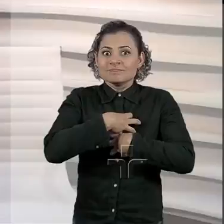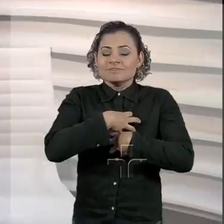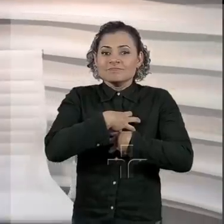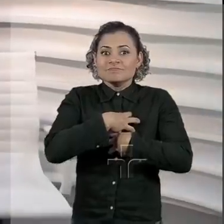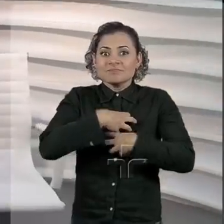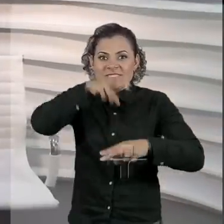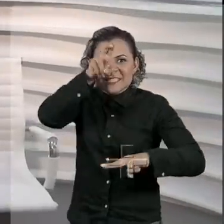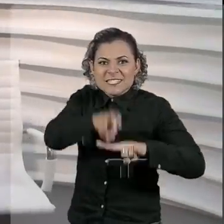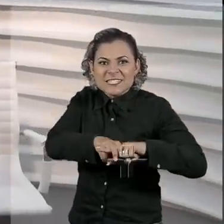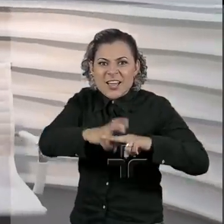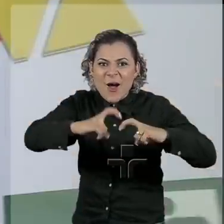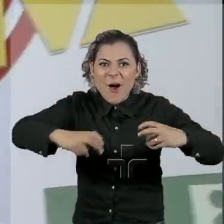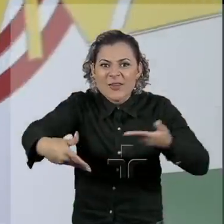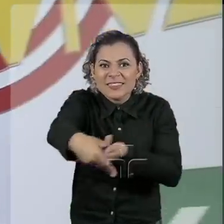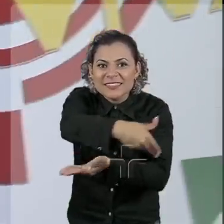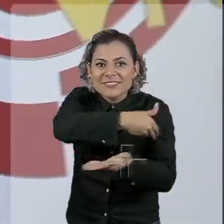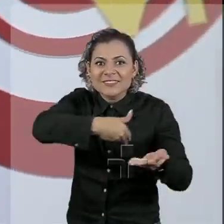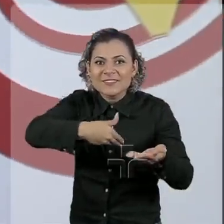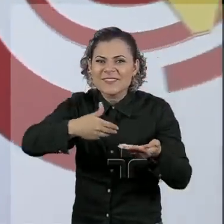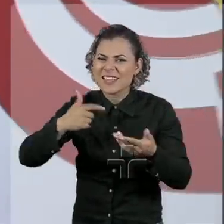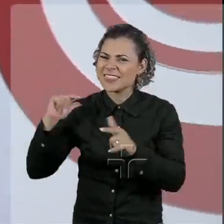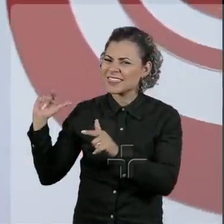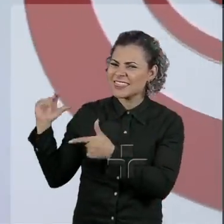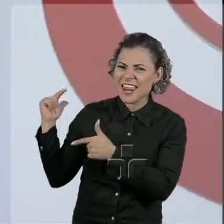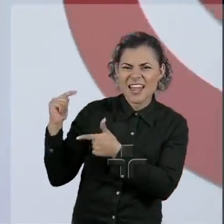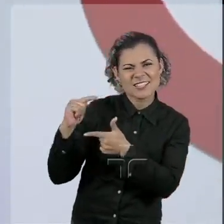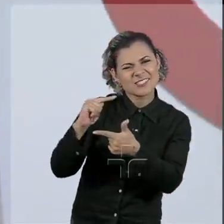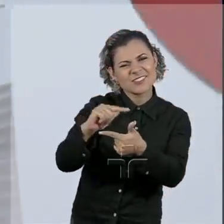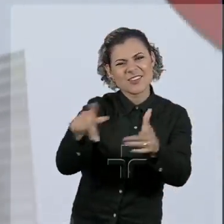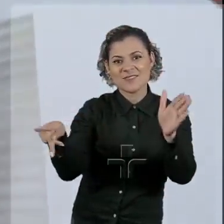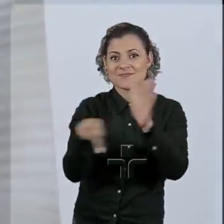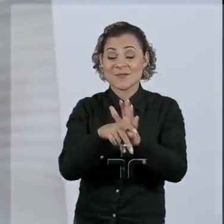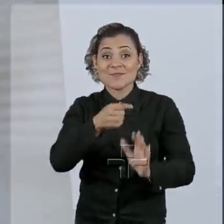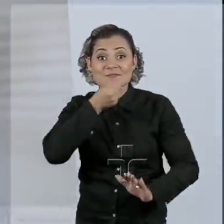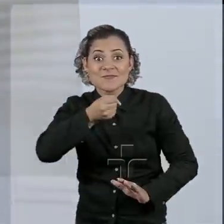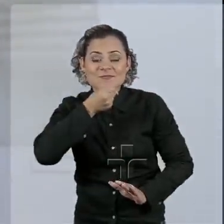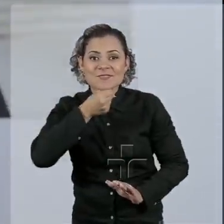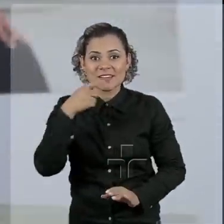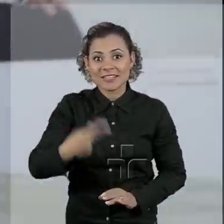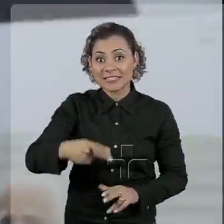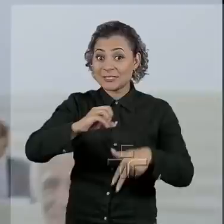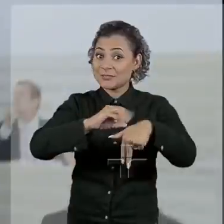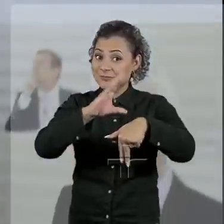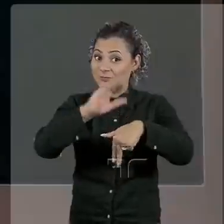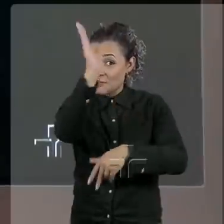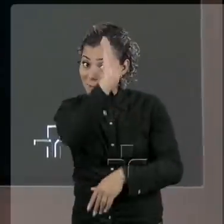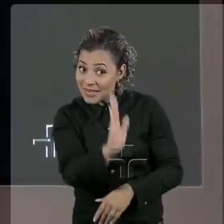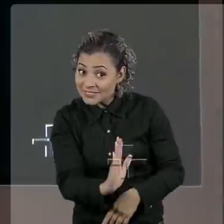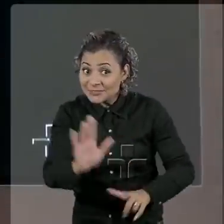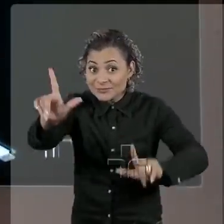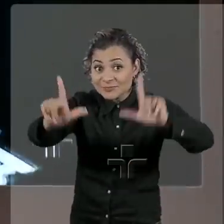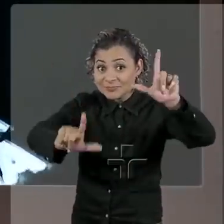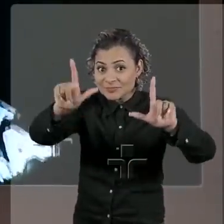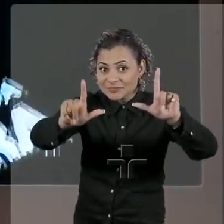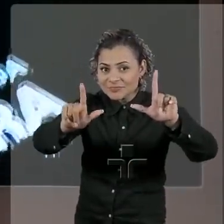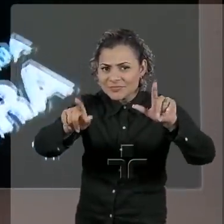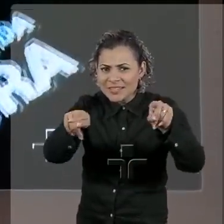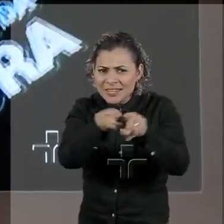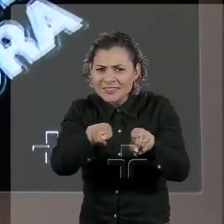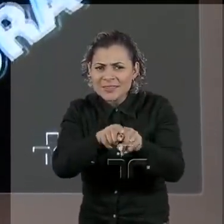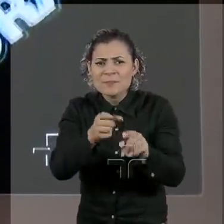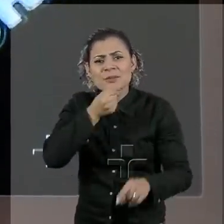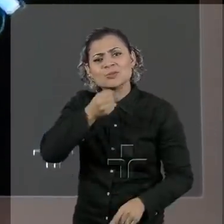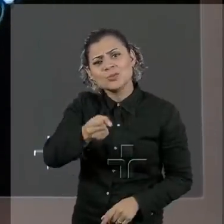o centro do Roda Viva, o mais longevo programa de entrevistas da TV brasileira? O nosso